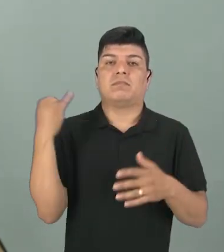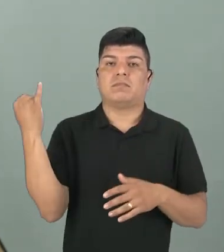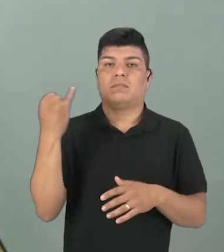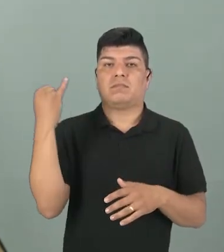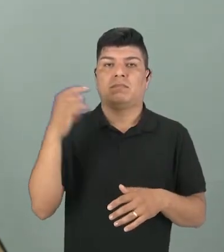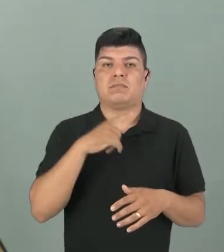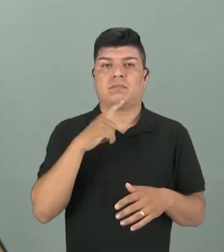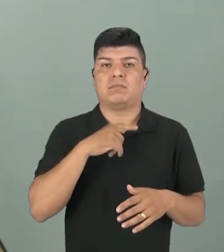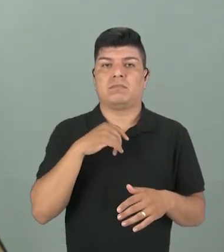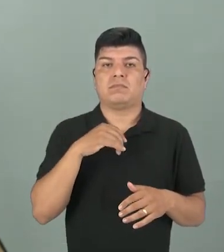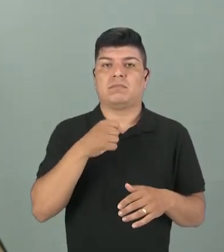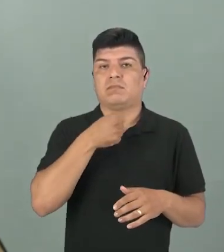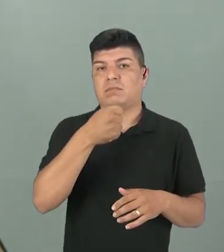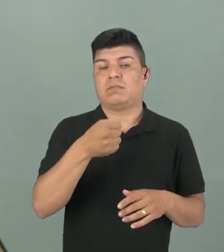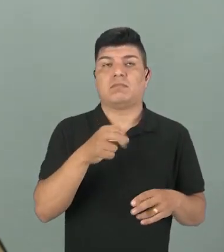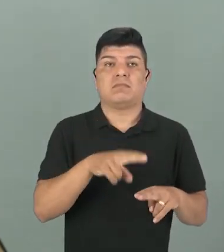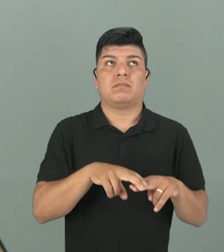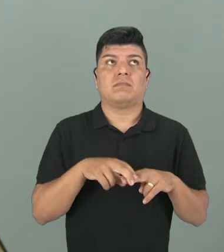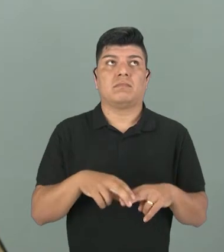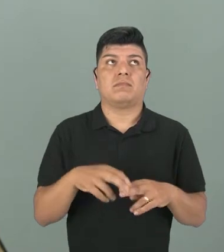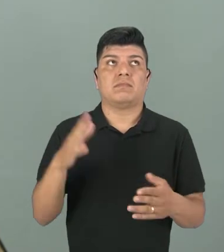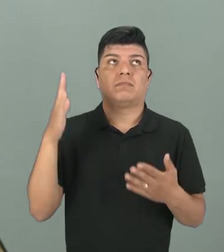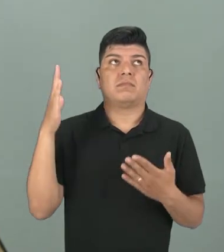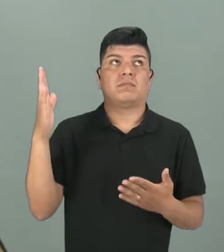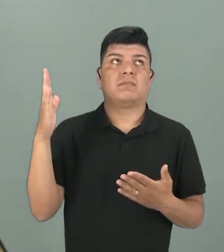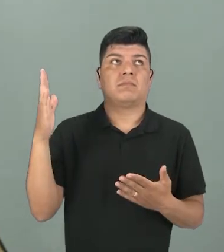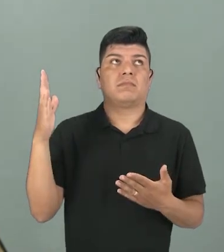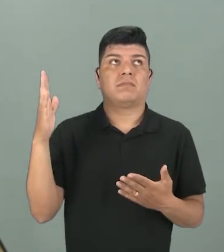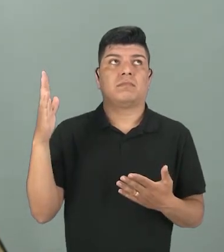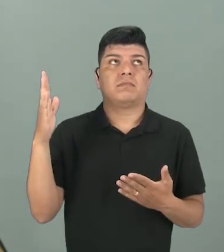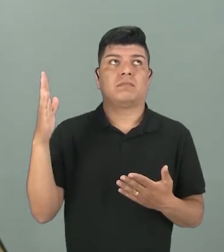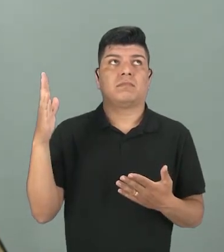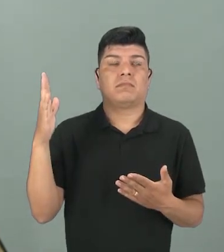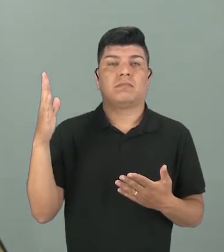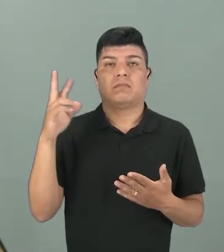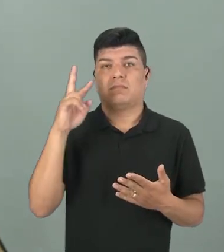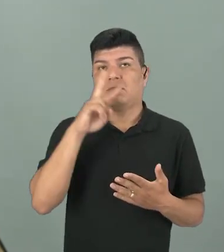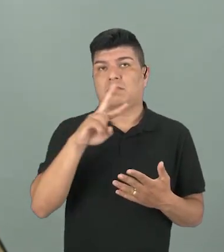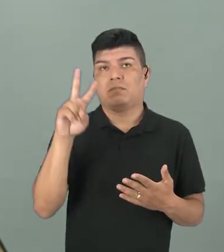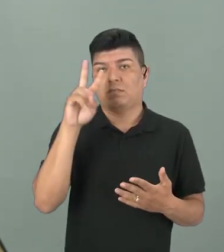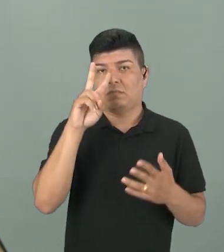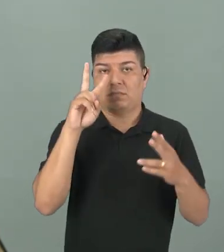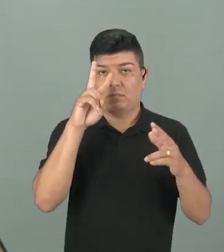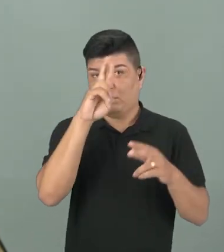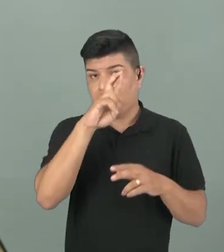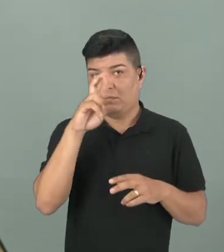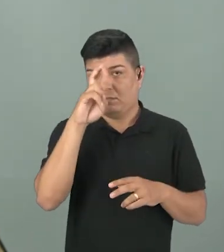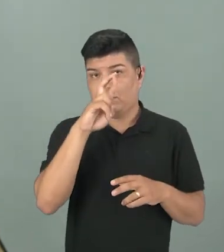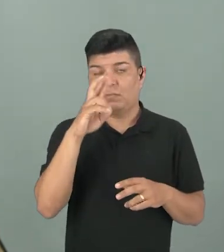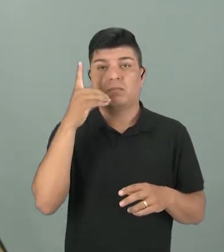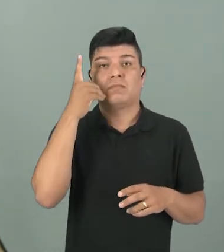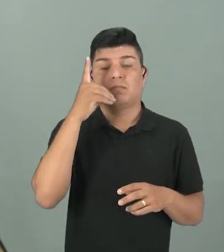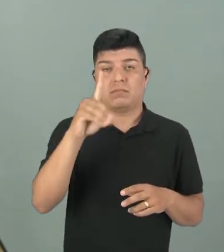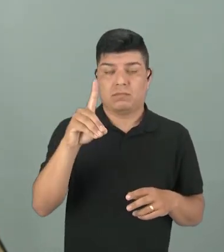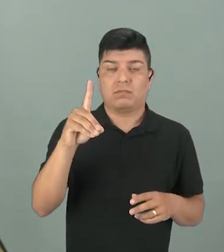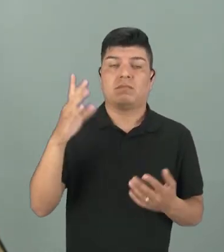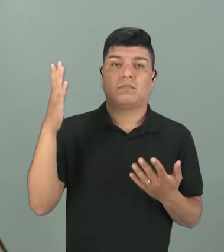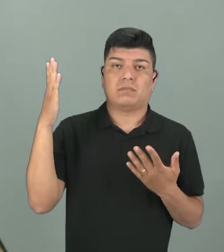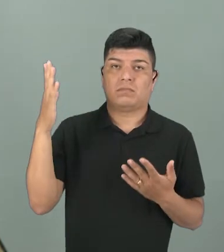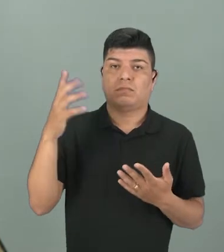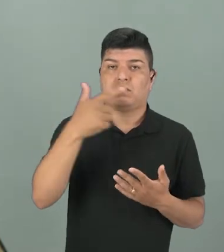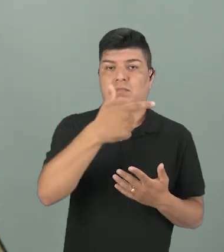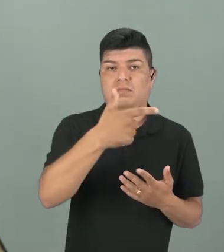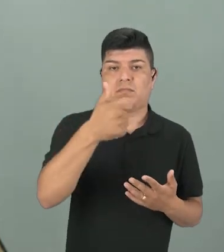no jornal, na notícia. Então, aqui, por exemplo, a gente observa a data, né? Que foi